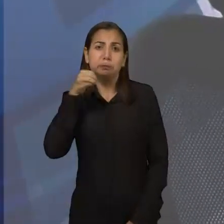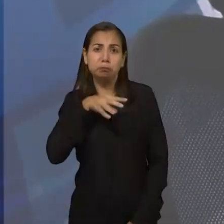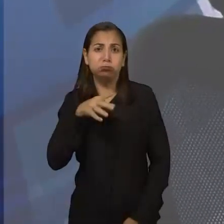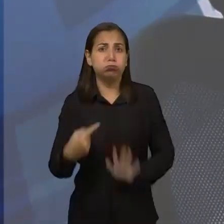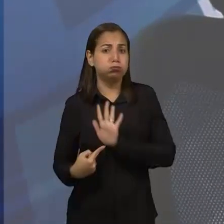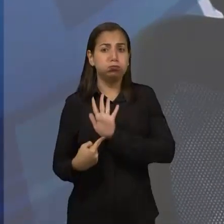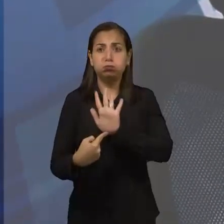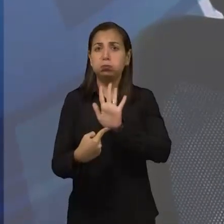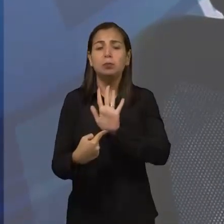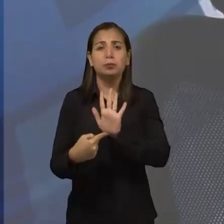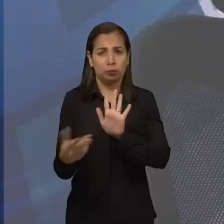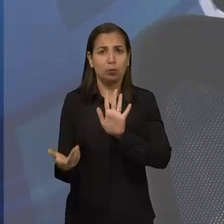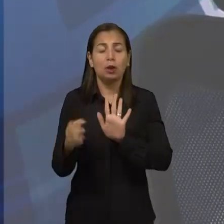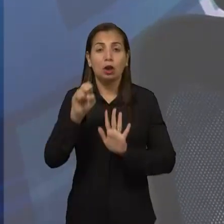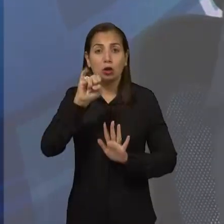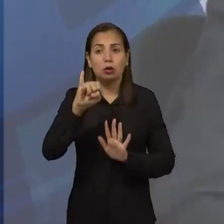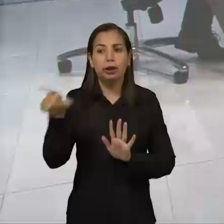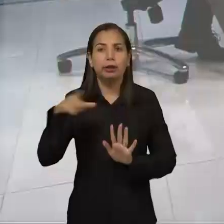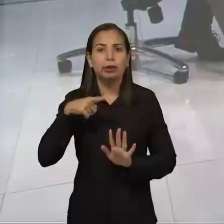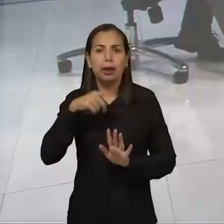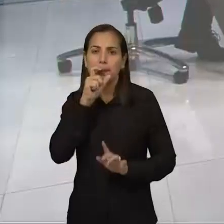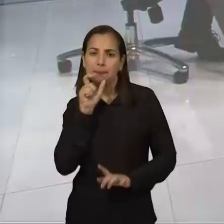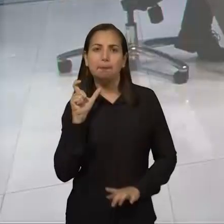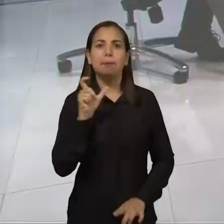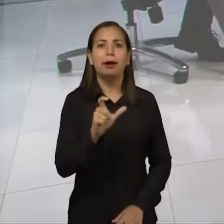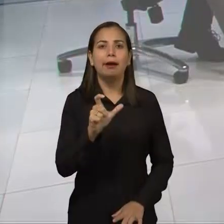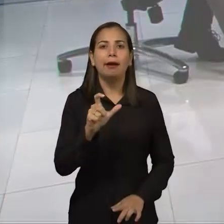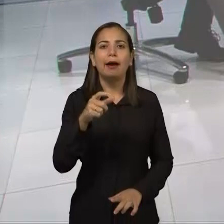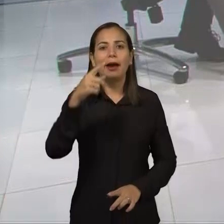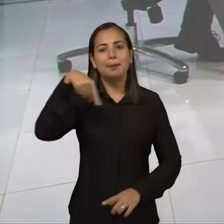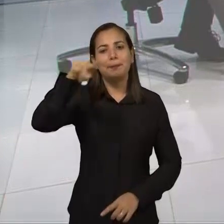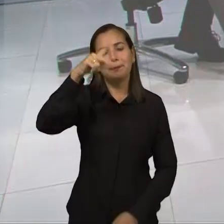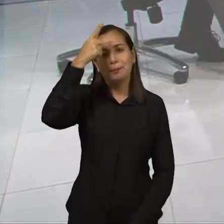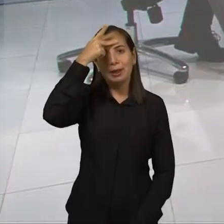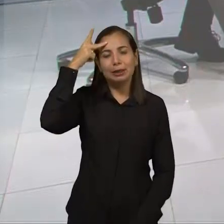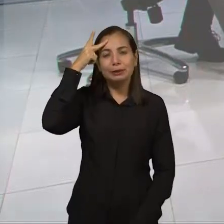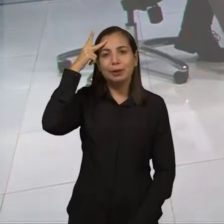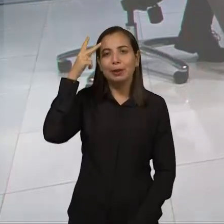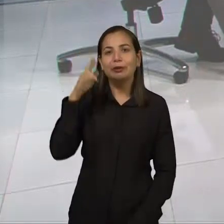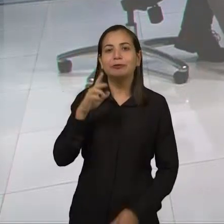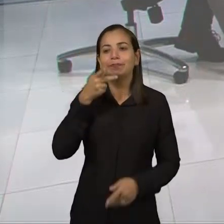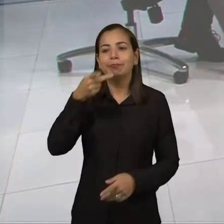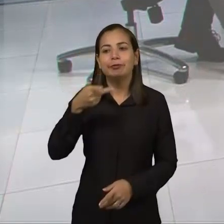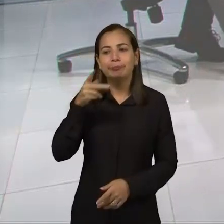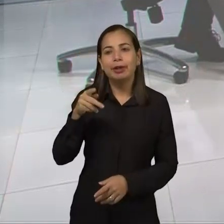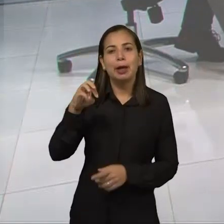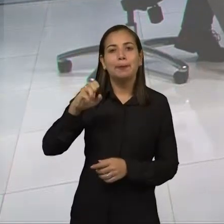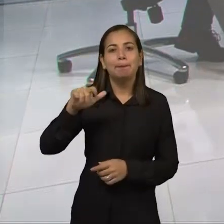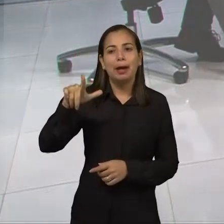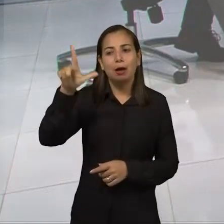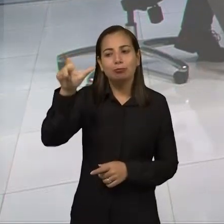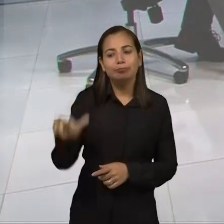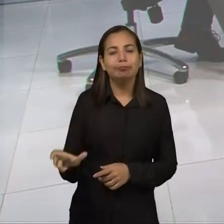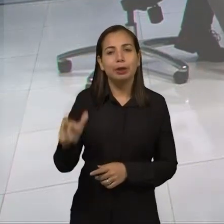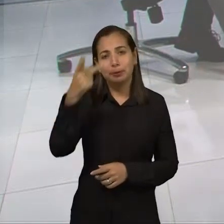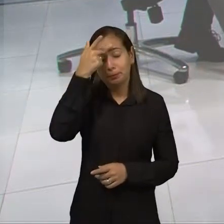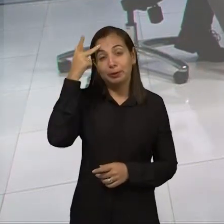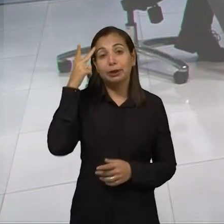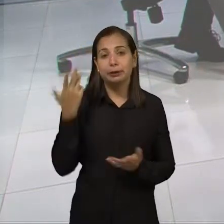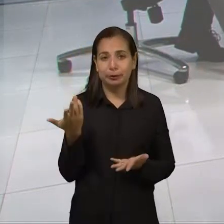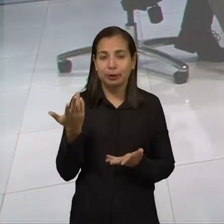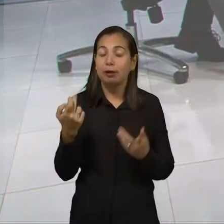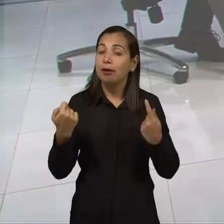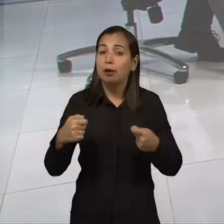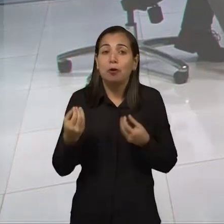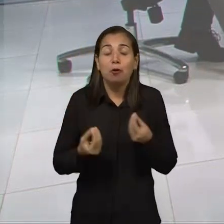quem reage fica mal posto na televisão de quem é sereno falando mal de você, né? Então, assim, como se acabar com